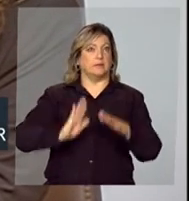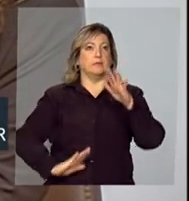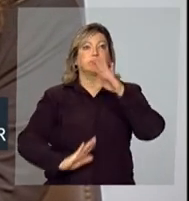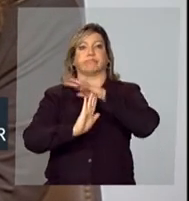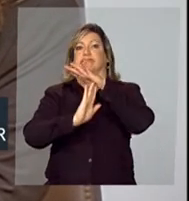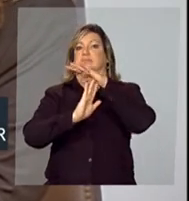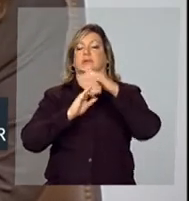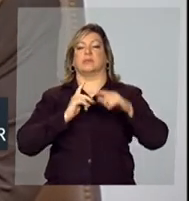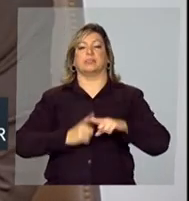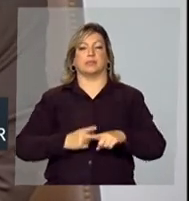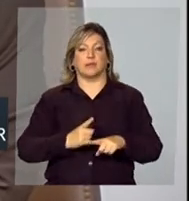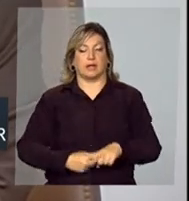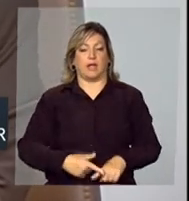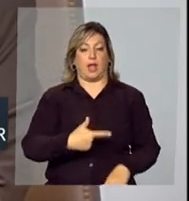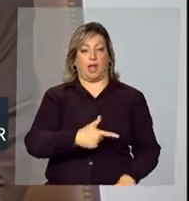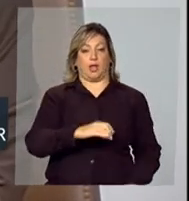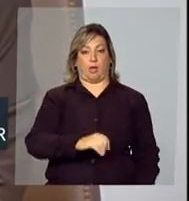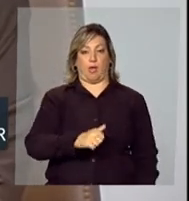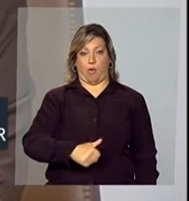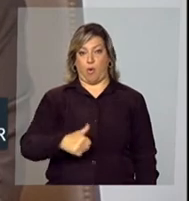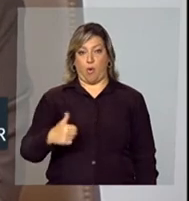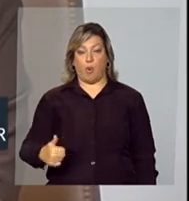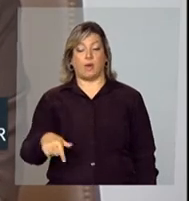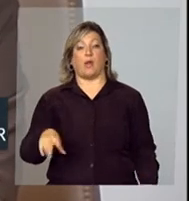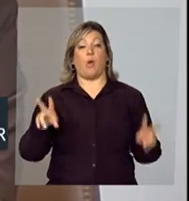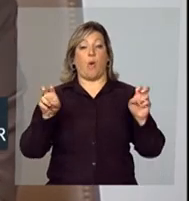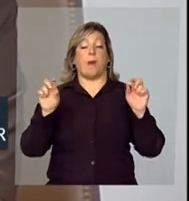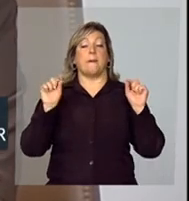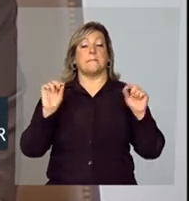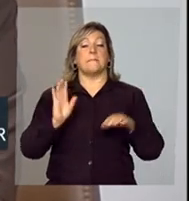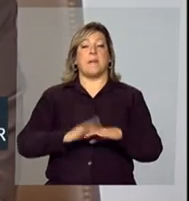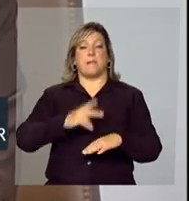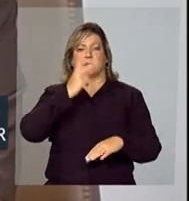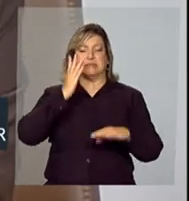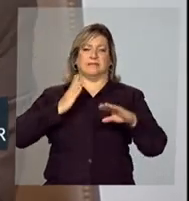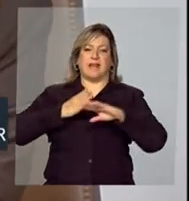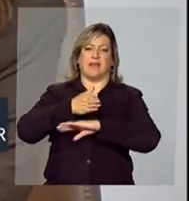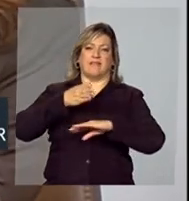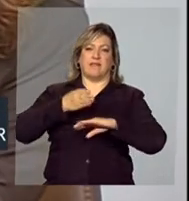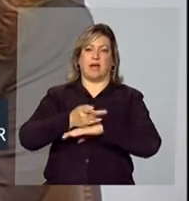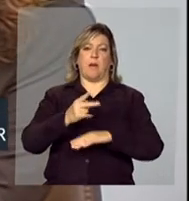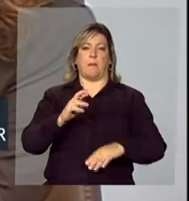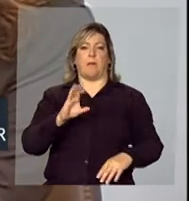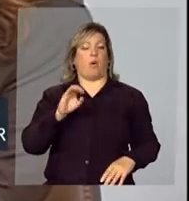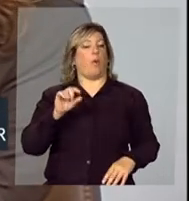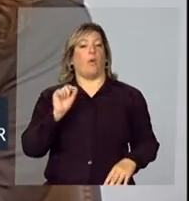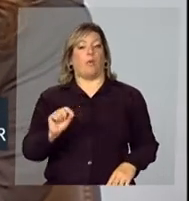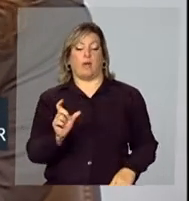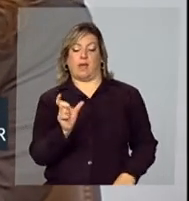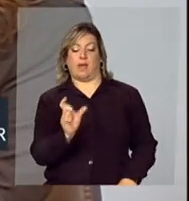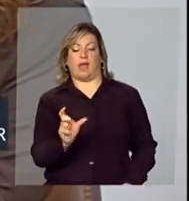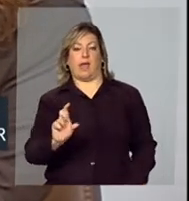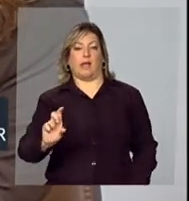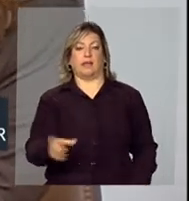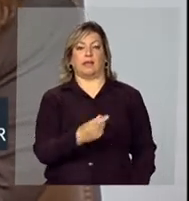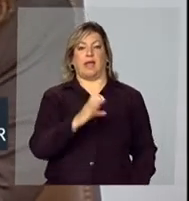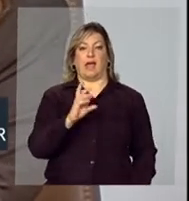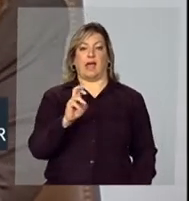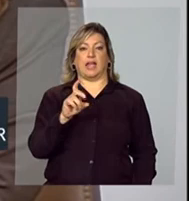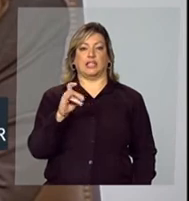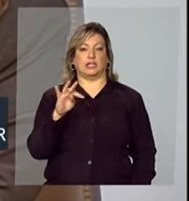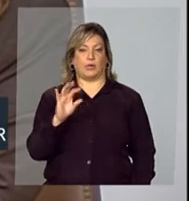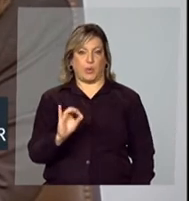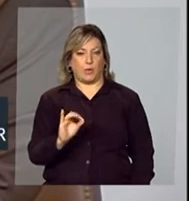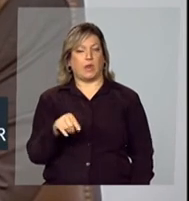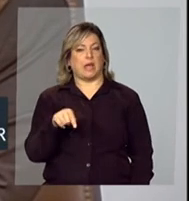porque no ano de 2011 o tema o assunto que mais levou consumidores ao Procon foi cartão de crédito aqui houve